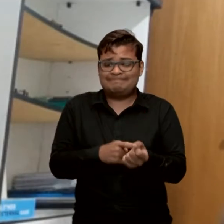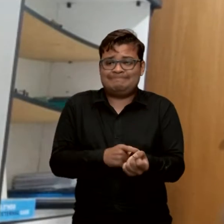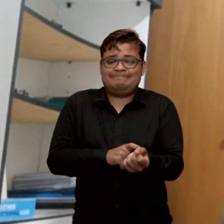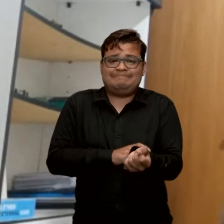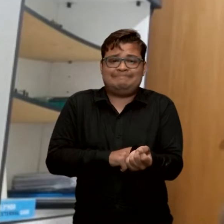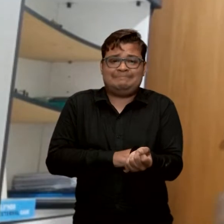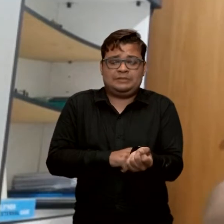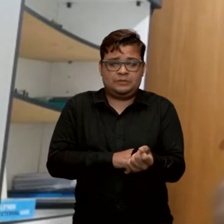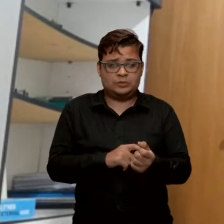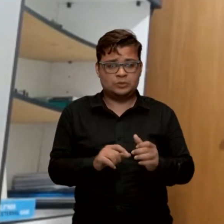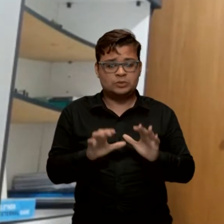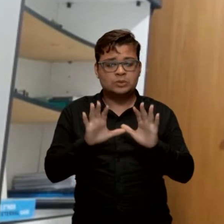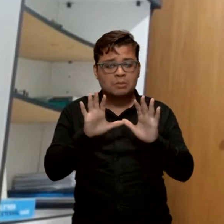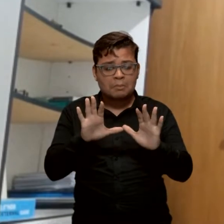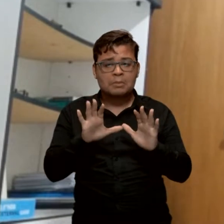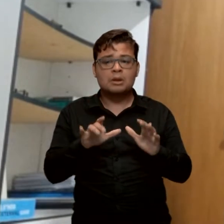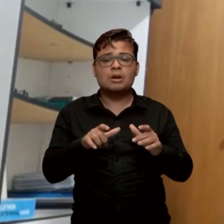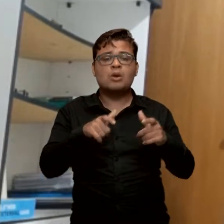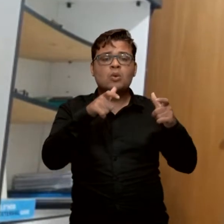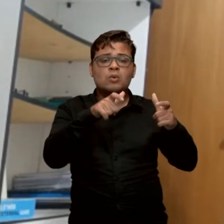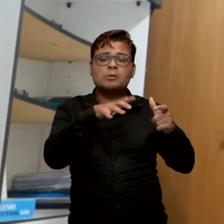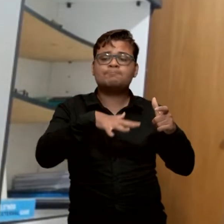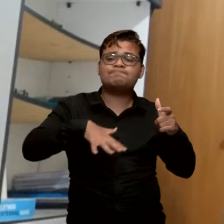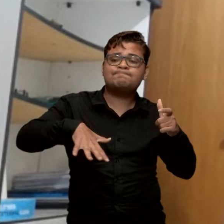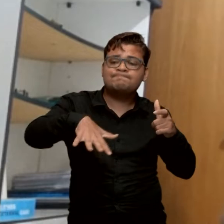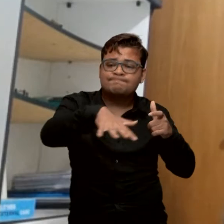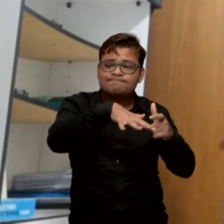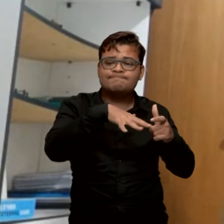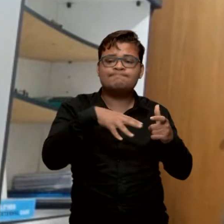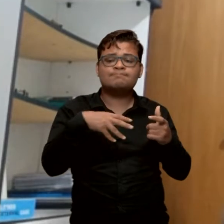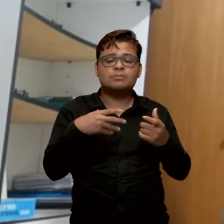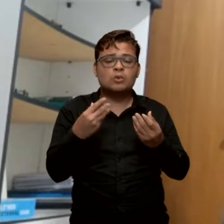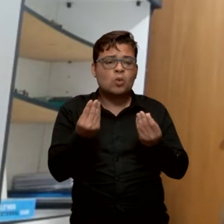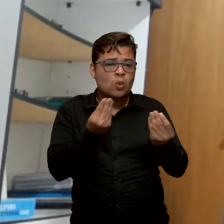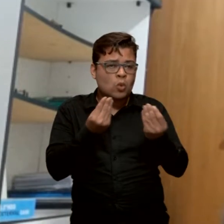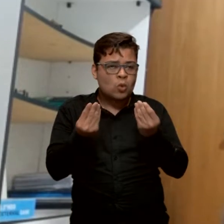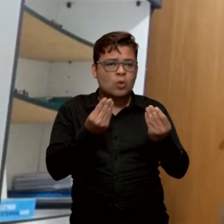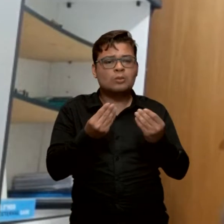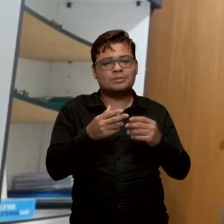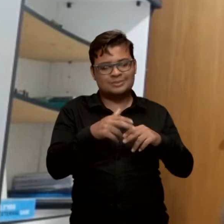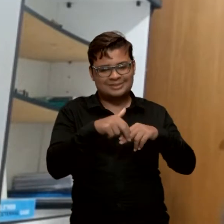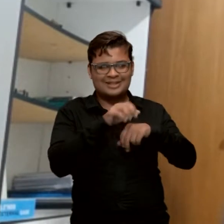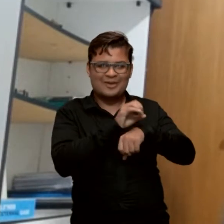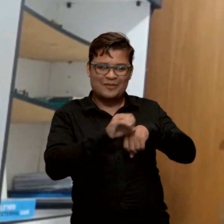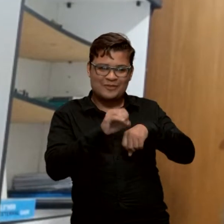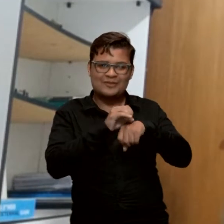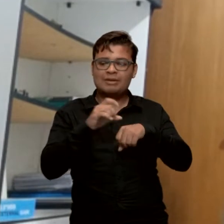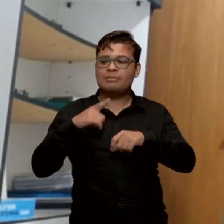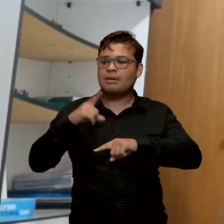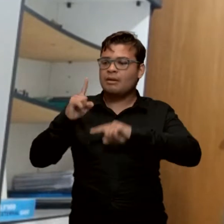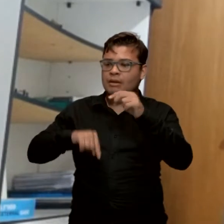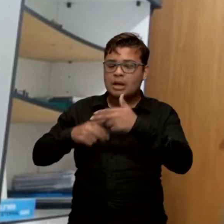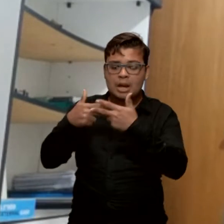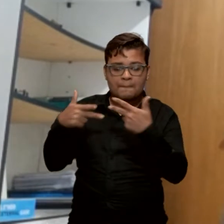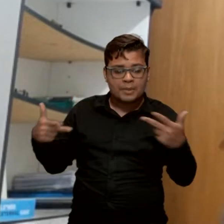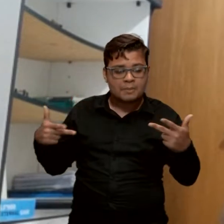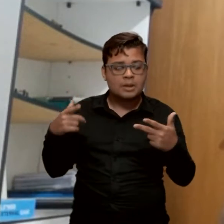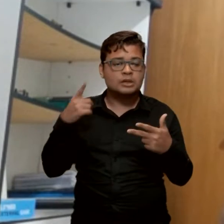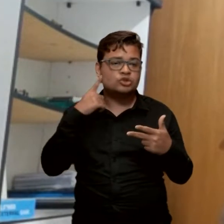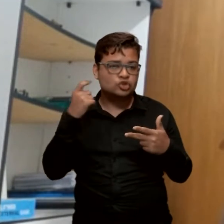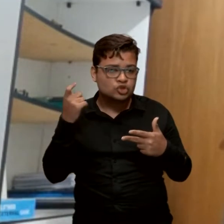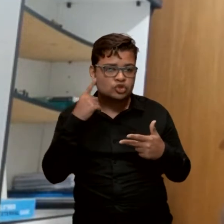com esse ambiente, com esse clima da oficina, que tem os equipamentos de som, que tem os